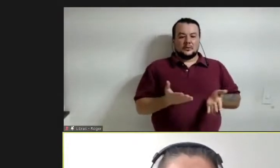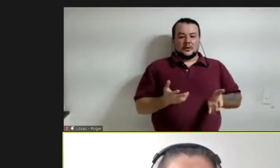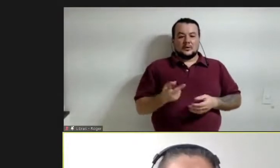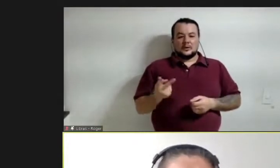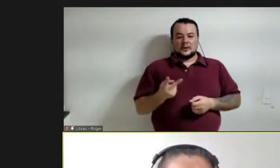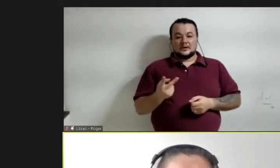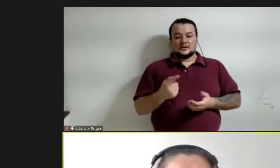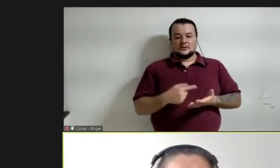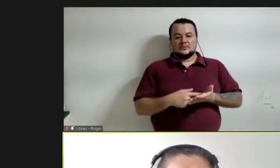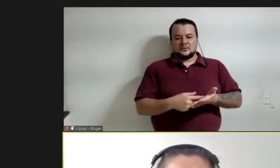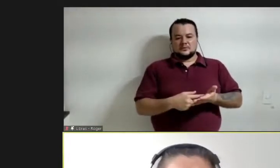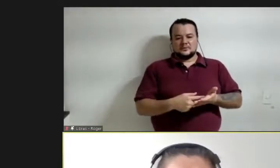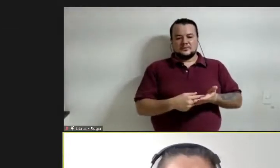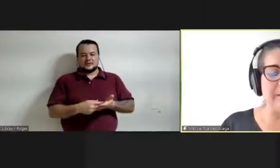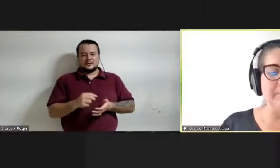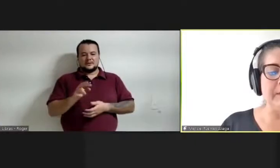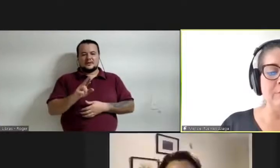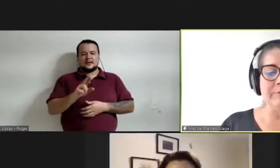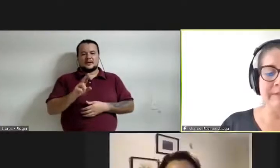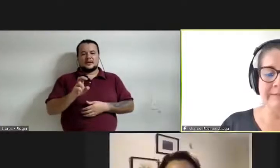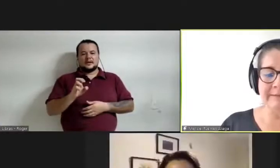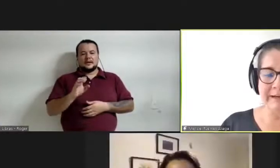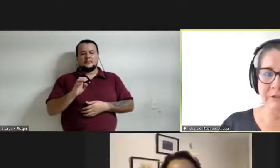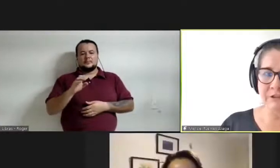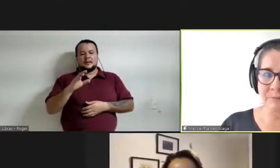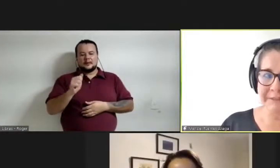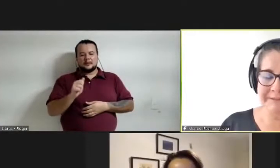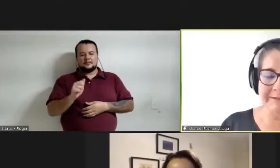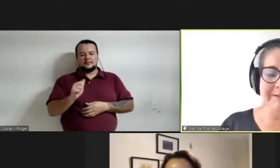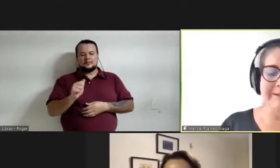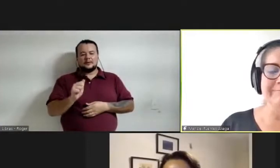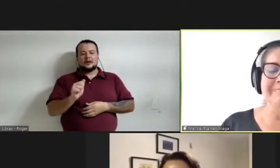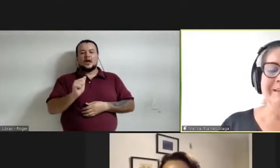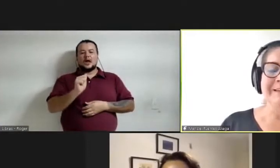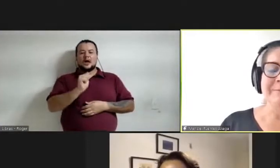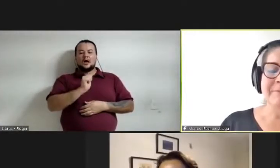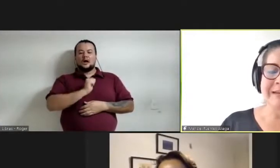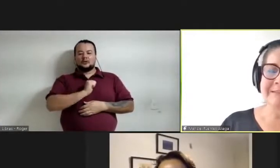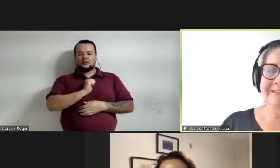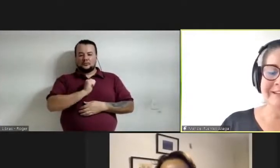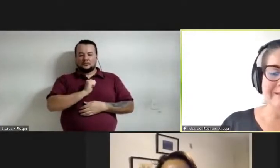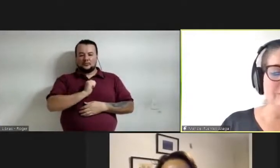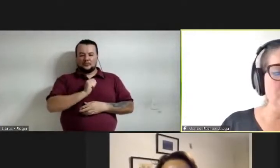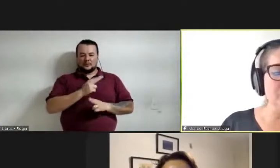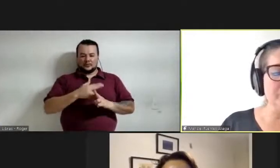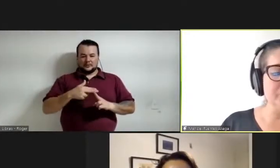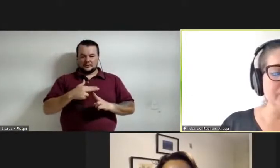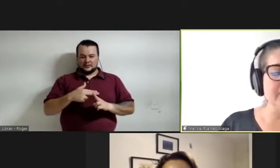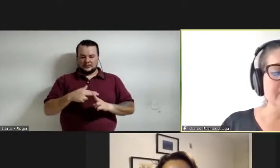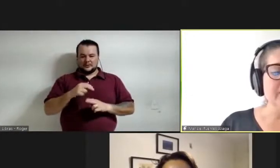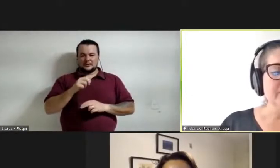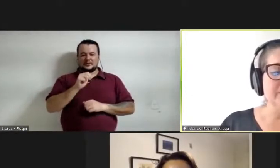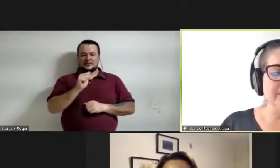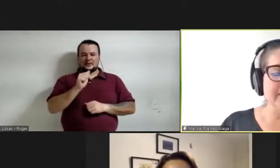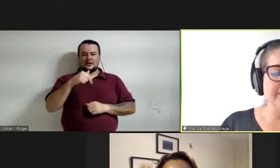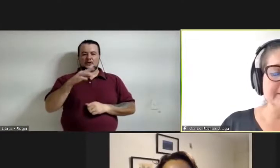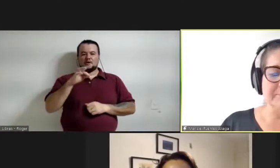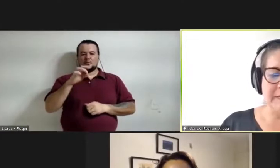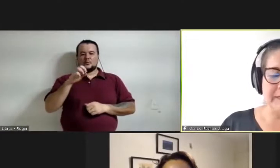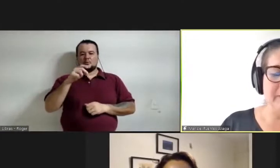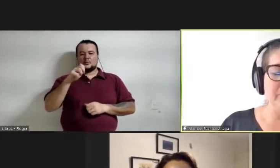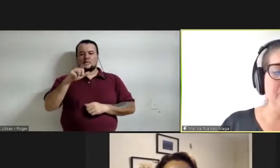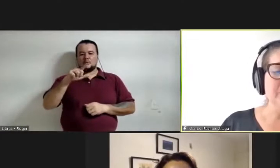Lemos igreja antropóloga pela universidade de brasília mestre em antropologia do